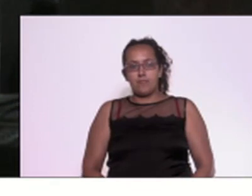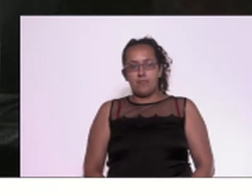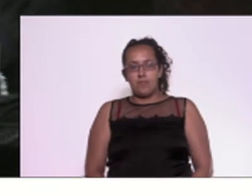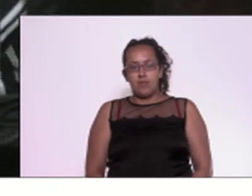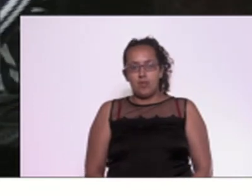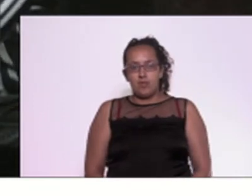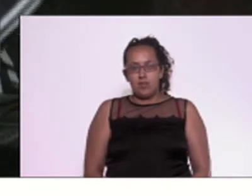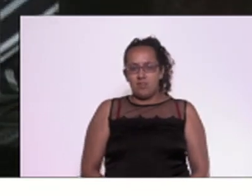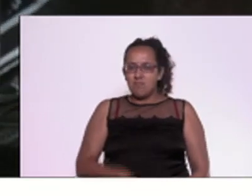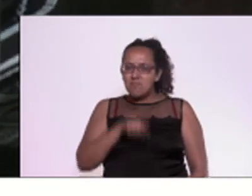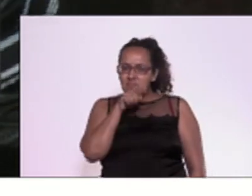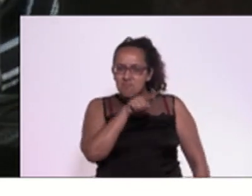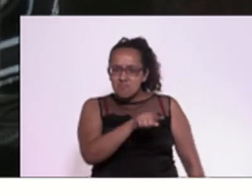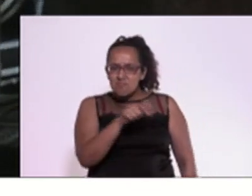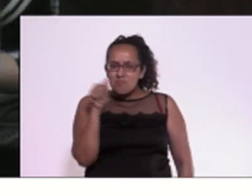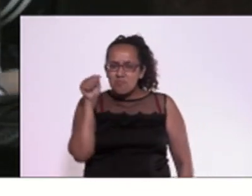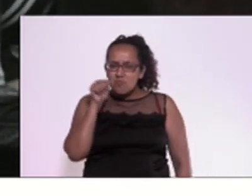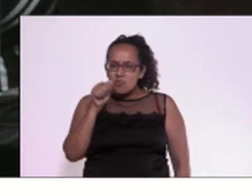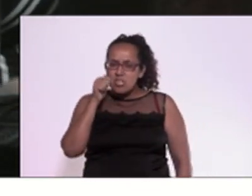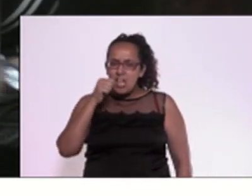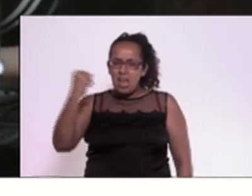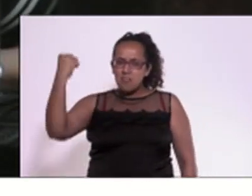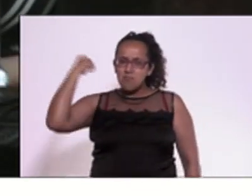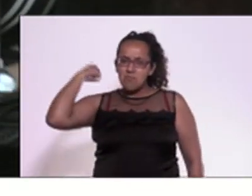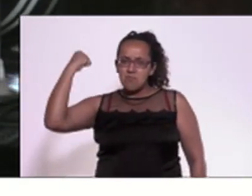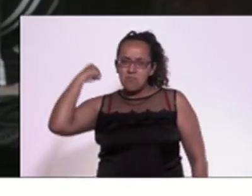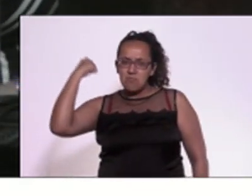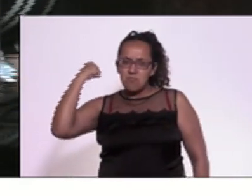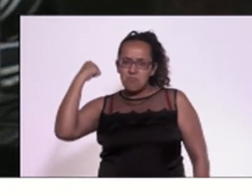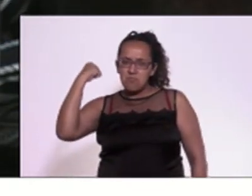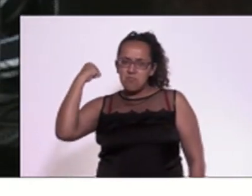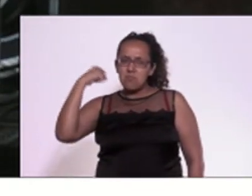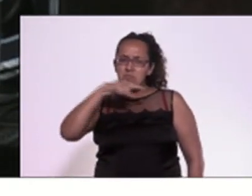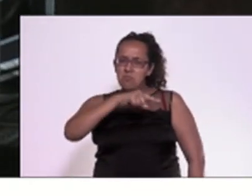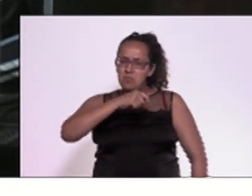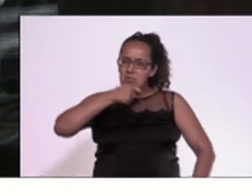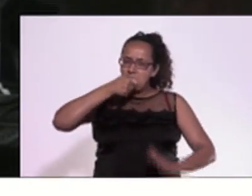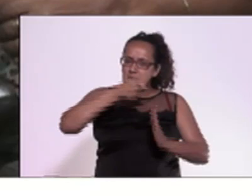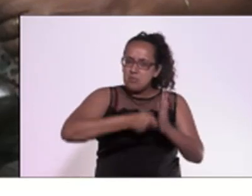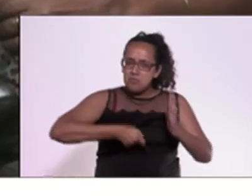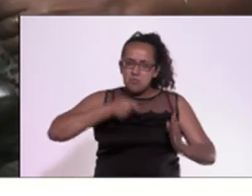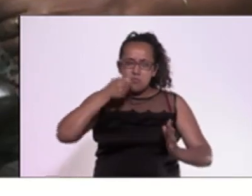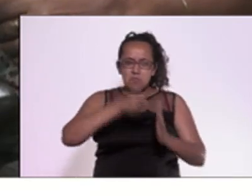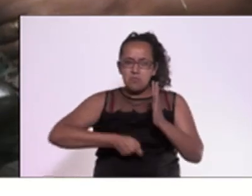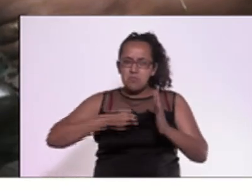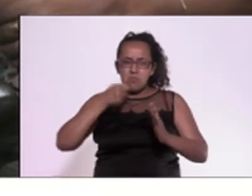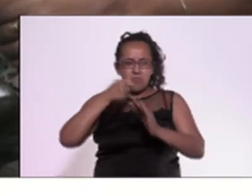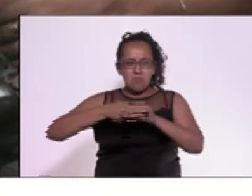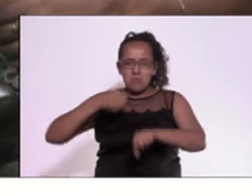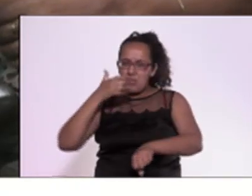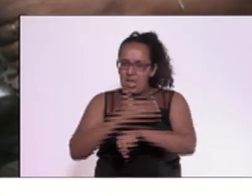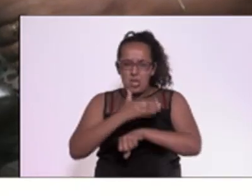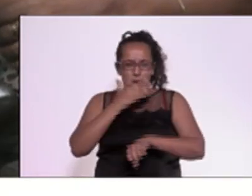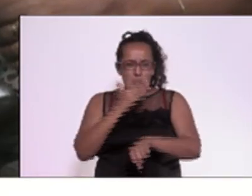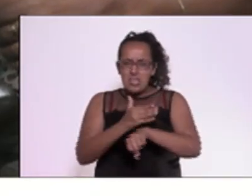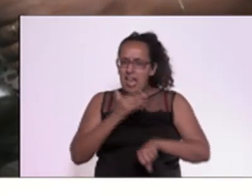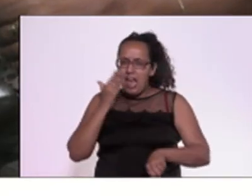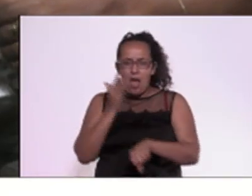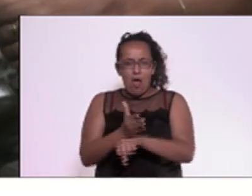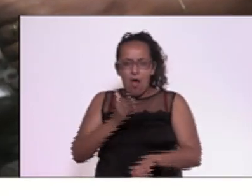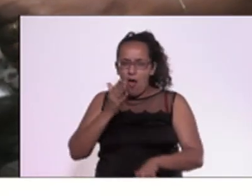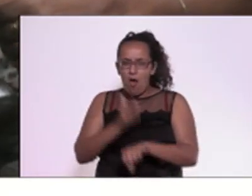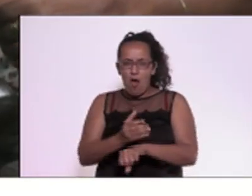primeiro projetor. Era de caixa de papelão com uma lente de monóculos. Por conta do feito, tive que